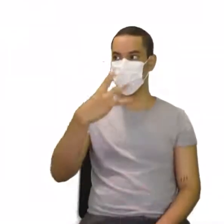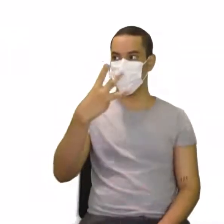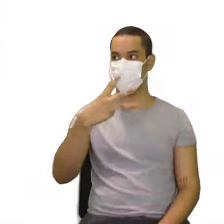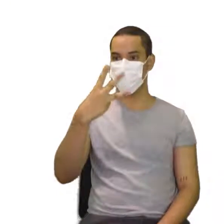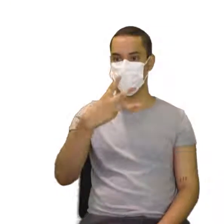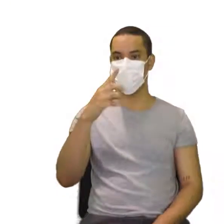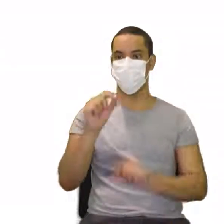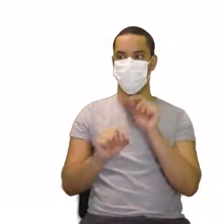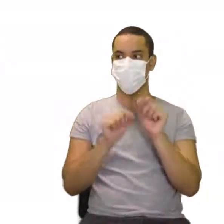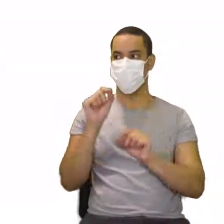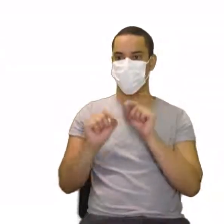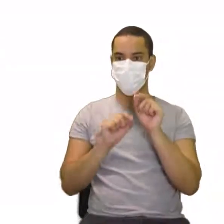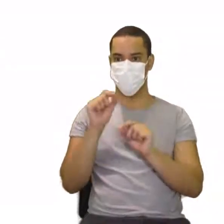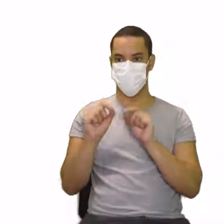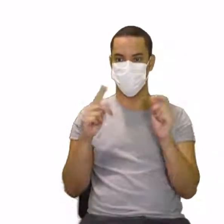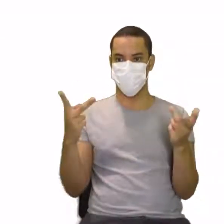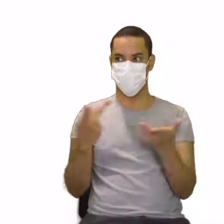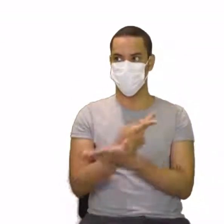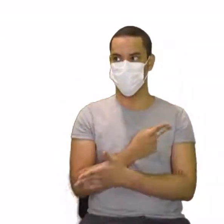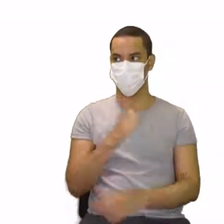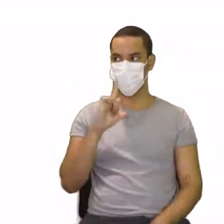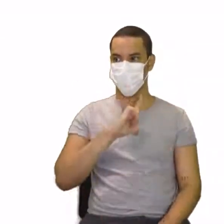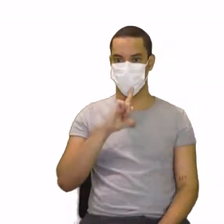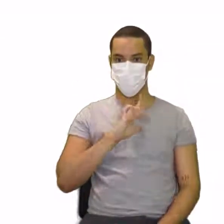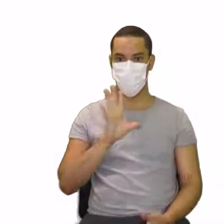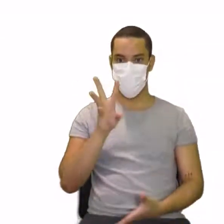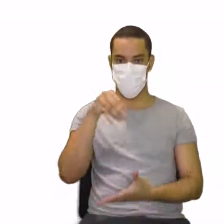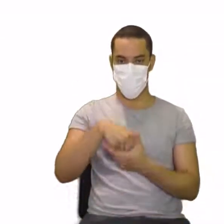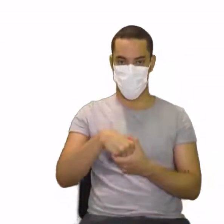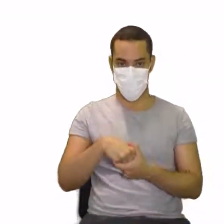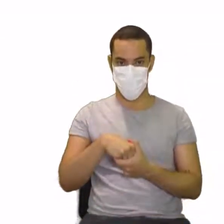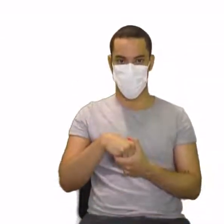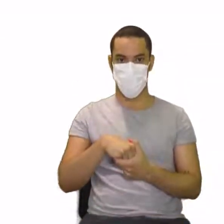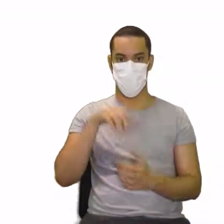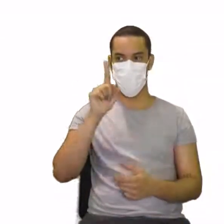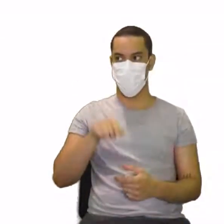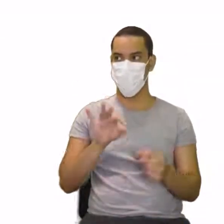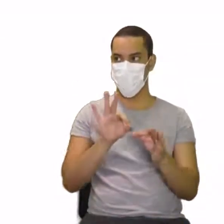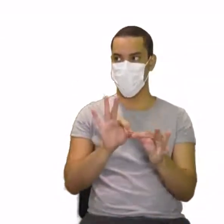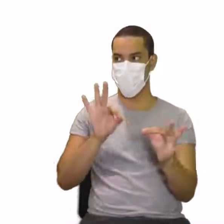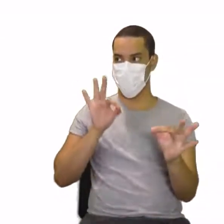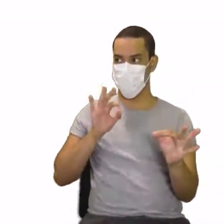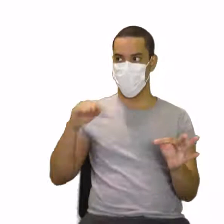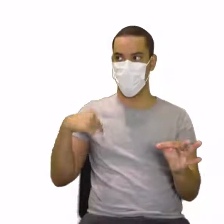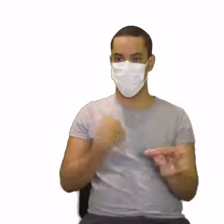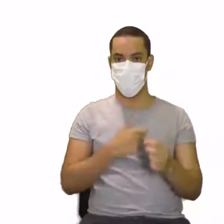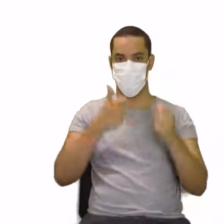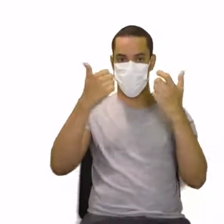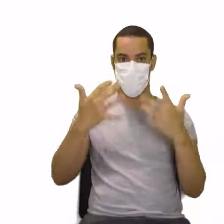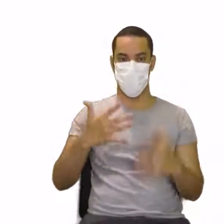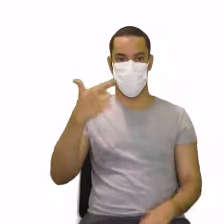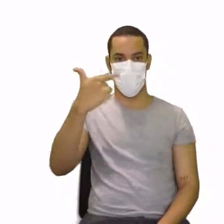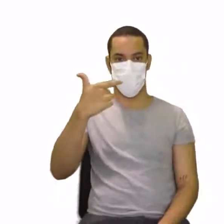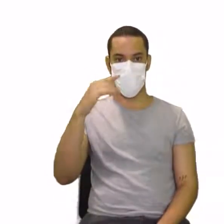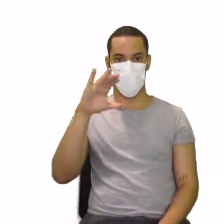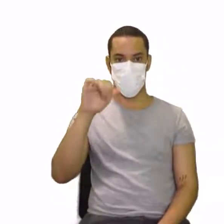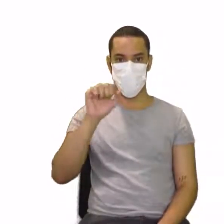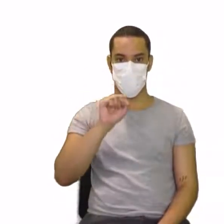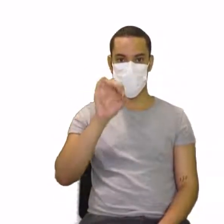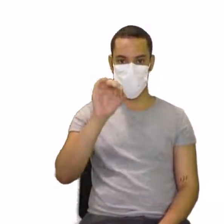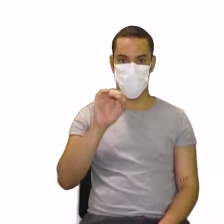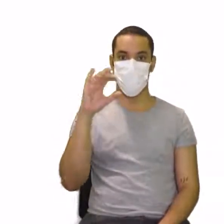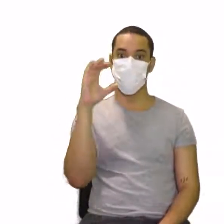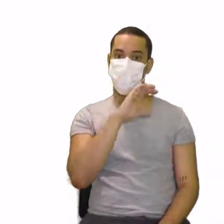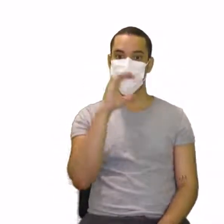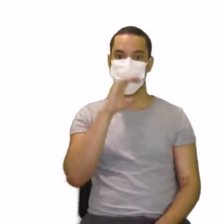caso. No terceiro caso, nós temos aqui, olha só, que é uma extensão, né? A gente chama de segundo caso também. A